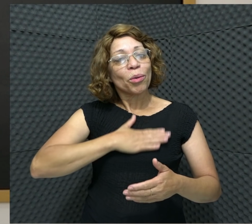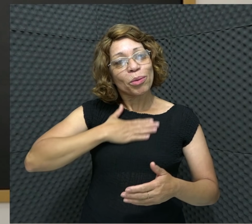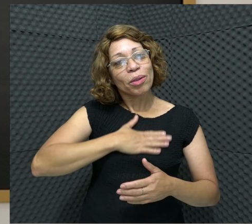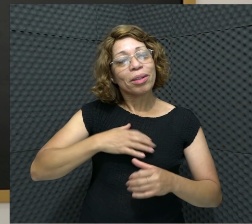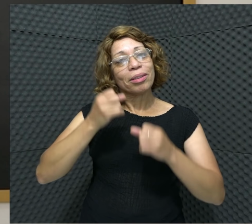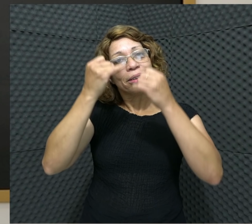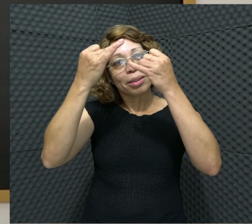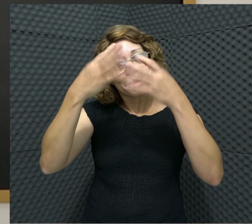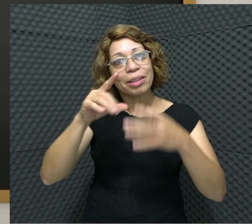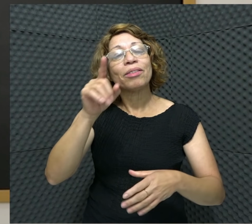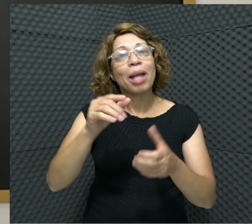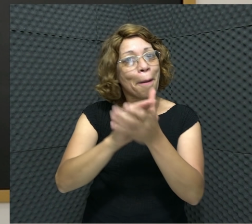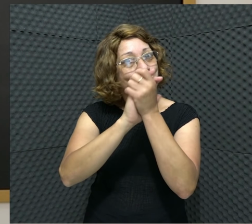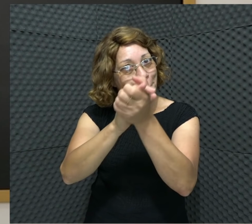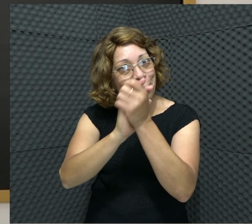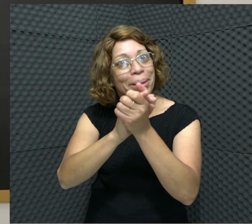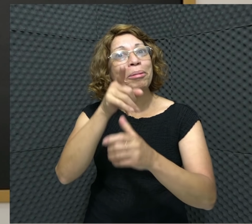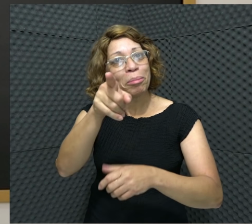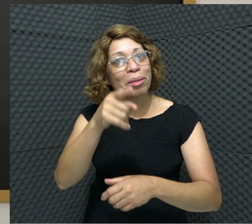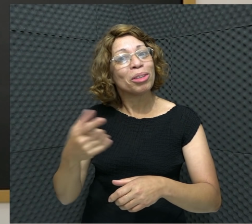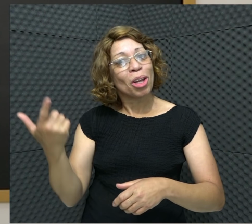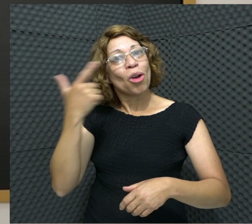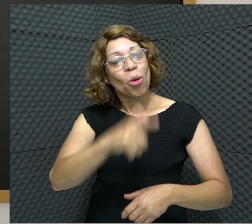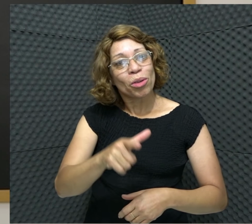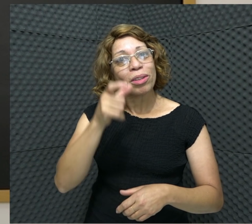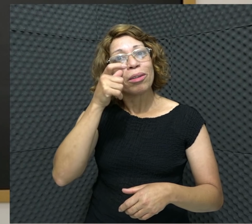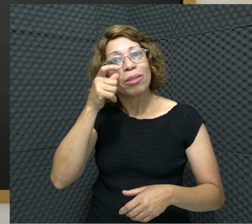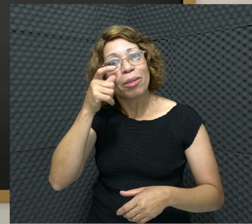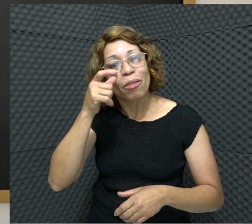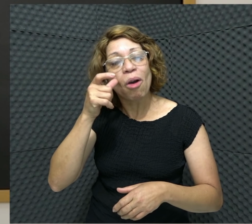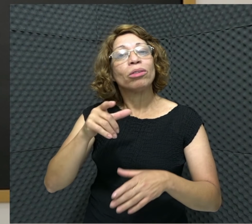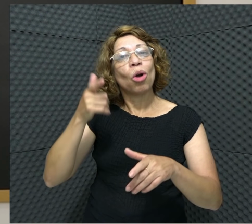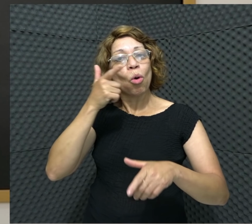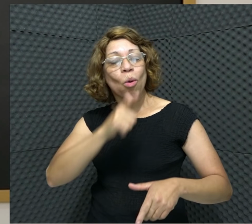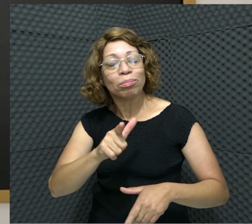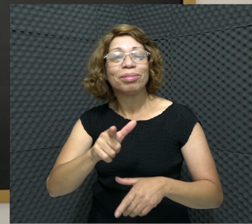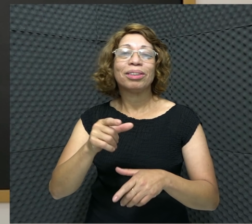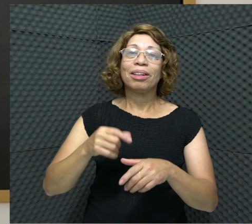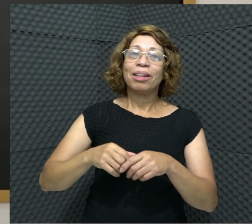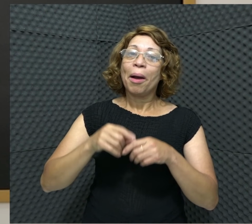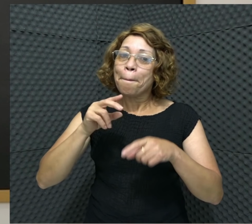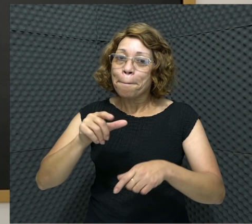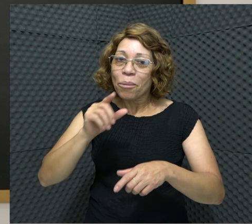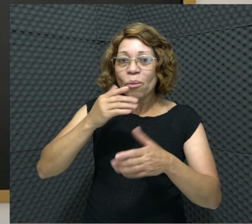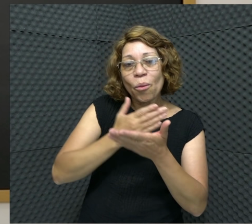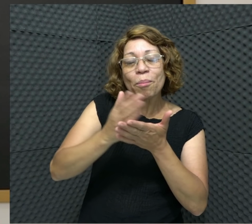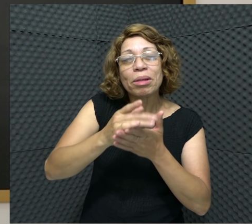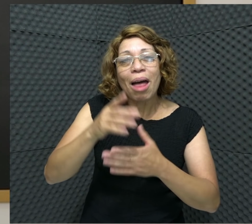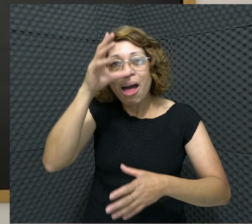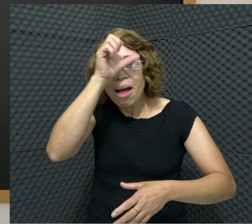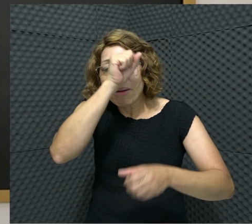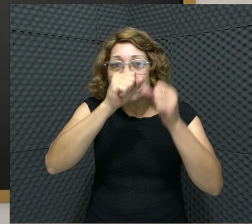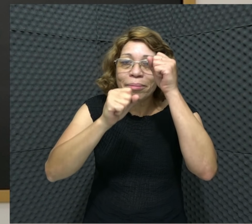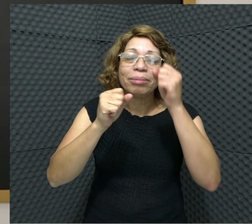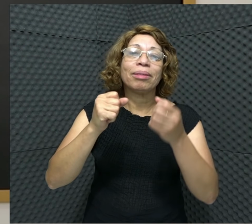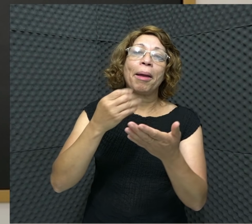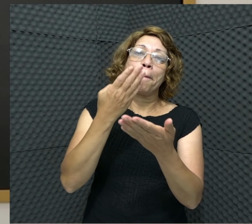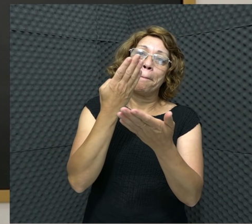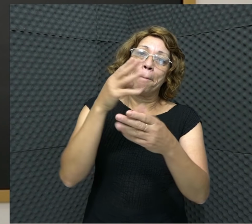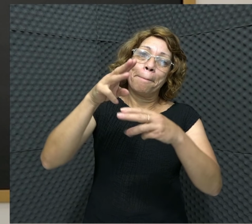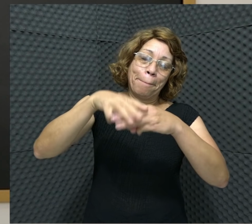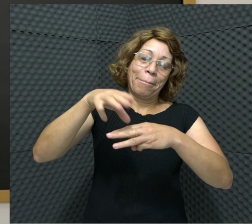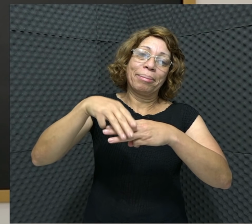de te dizer que você já está de parabéns por ter chegado até aqui. O primeiro passo, apesar de ser